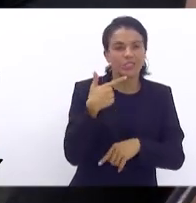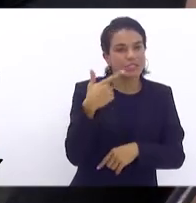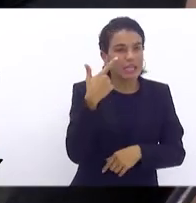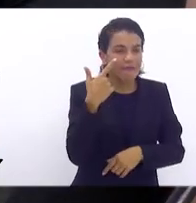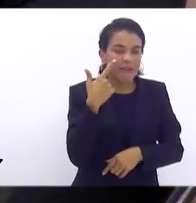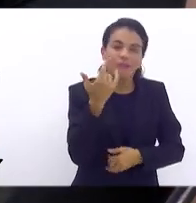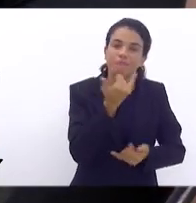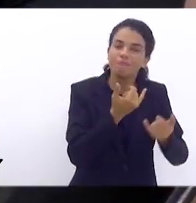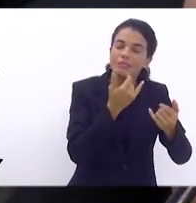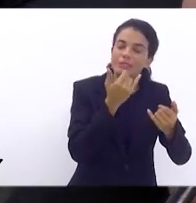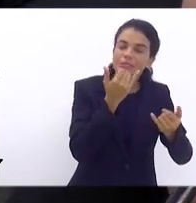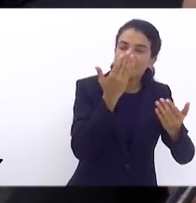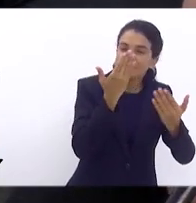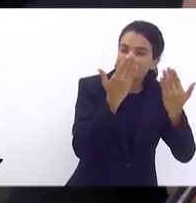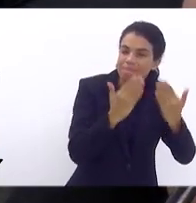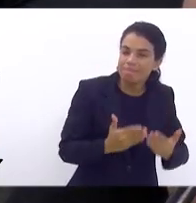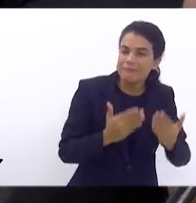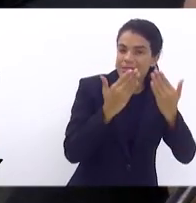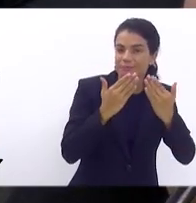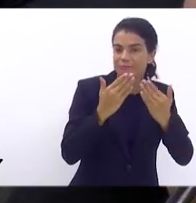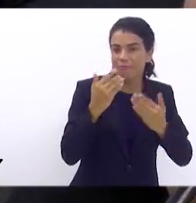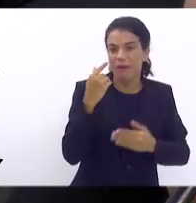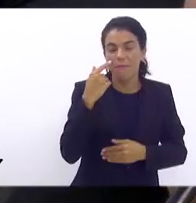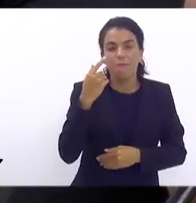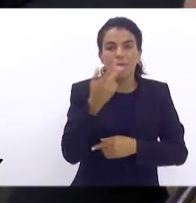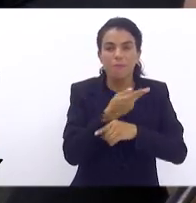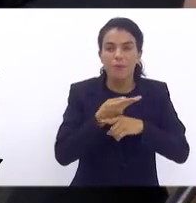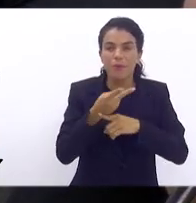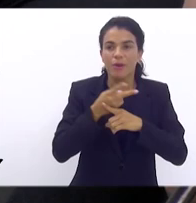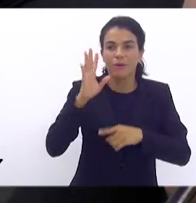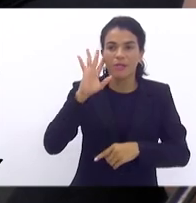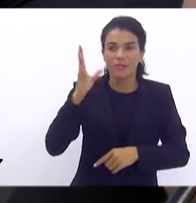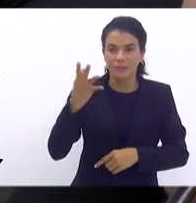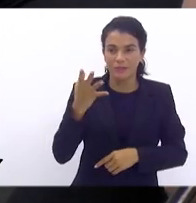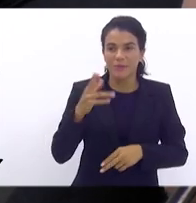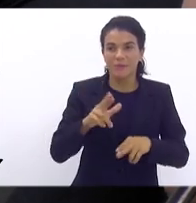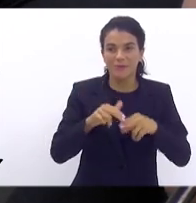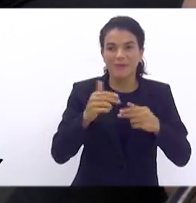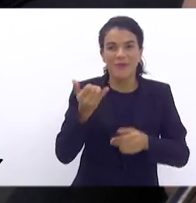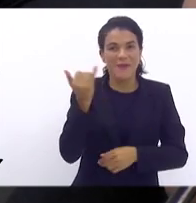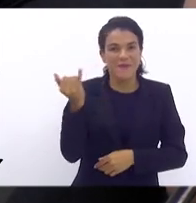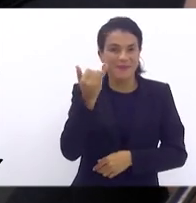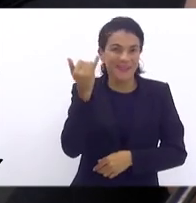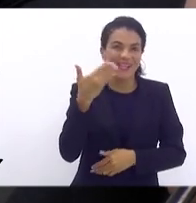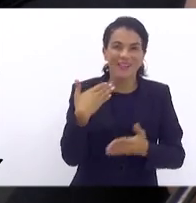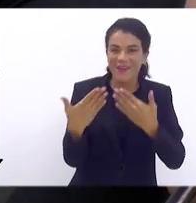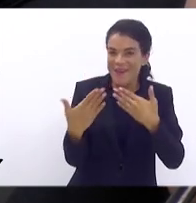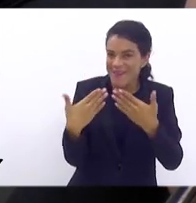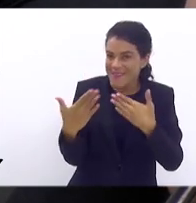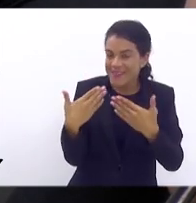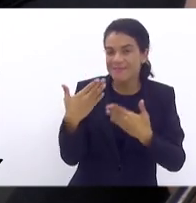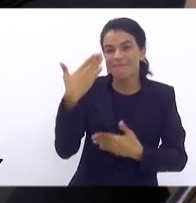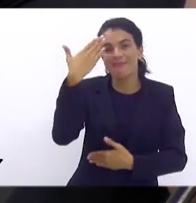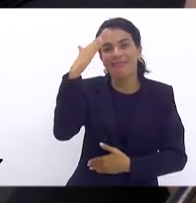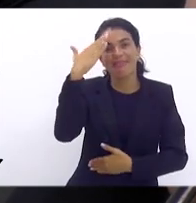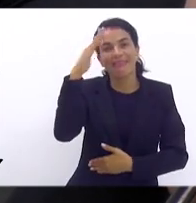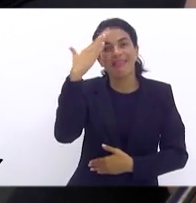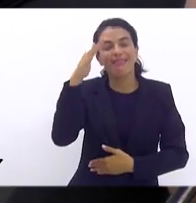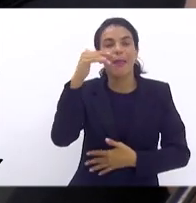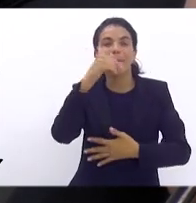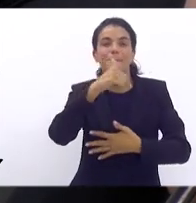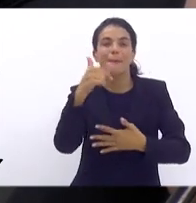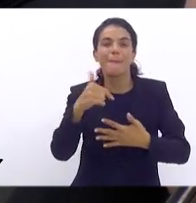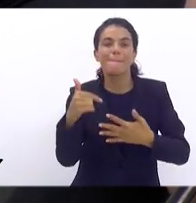internamente para buscar uma solução né e por isso que é importante a gente dialogar para entender todos os pontos de